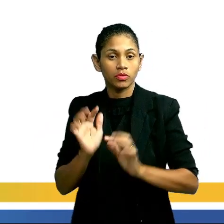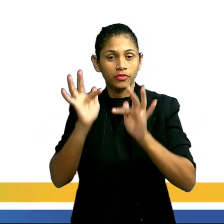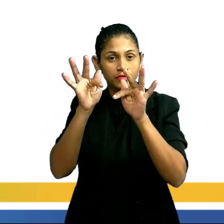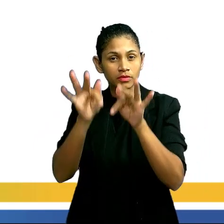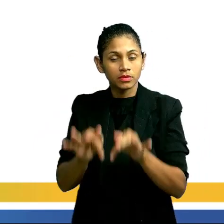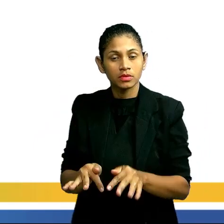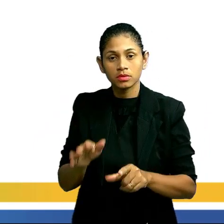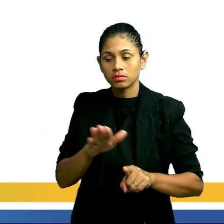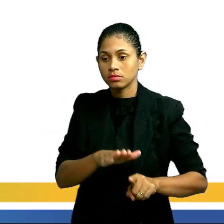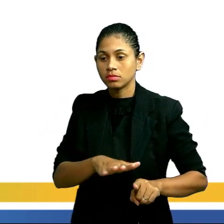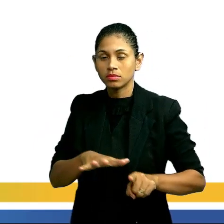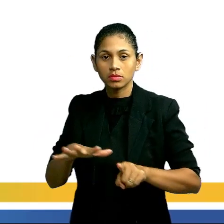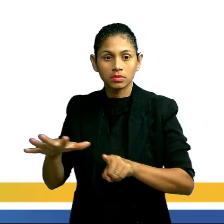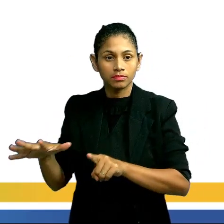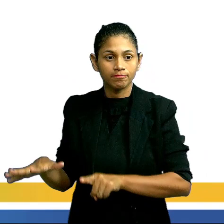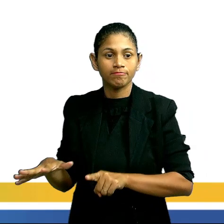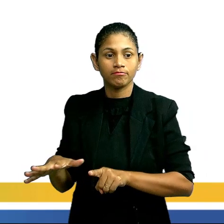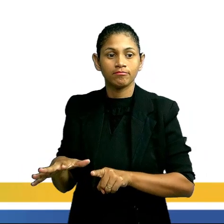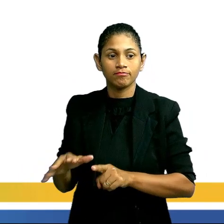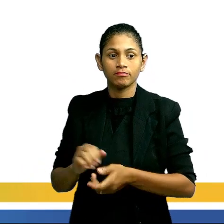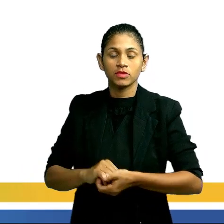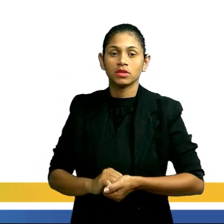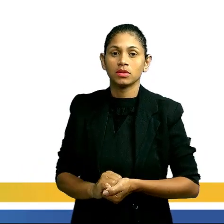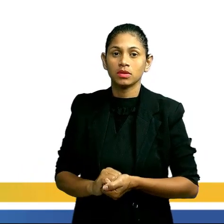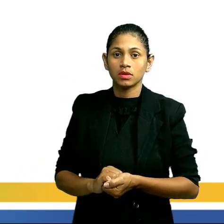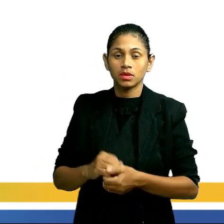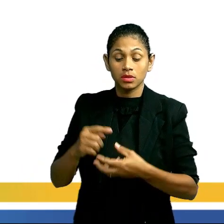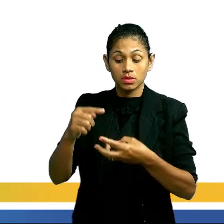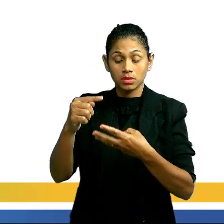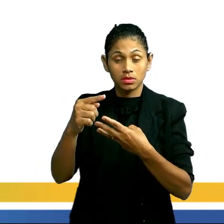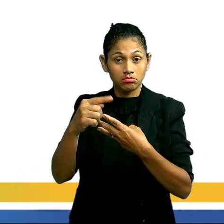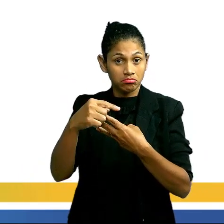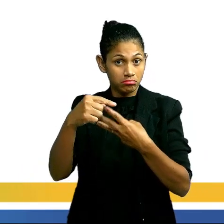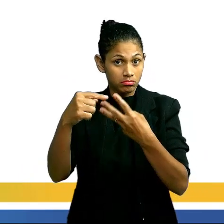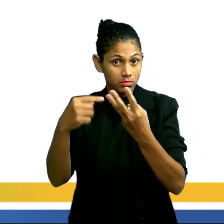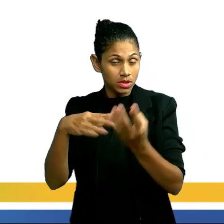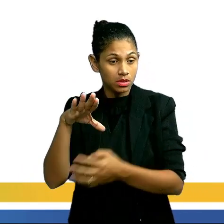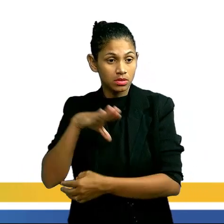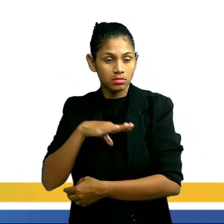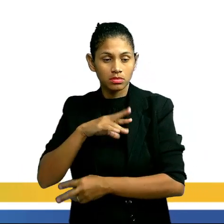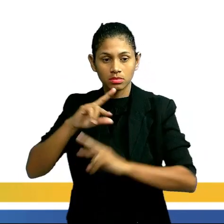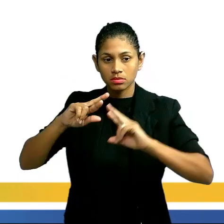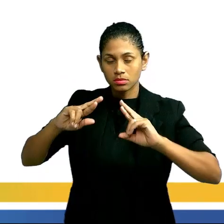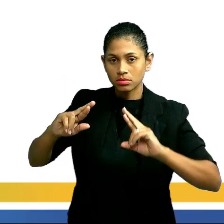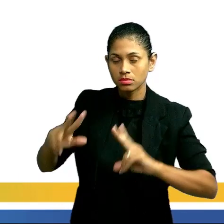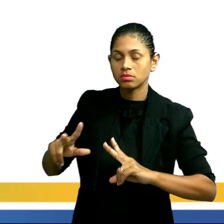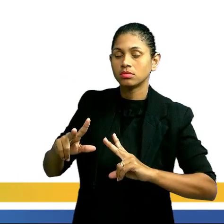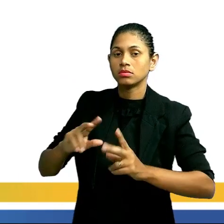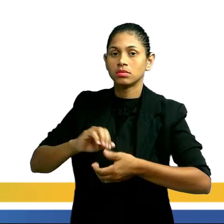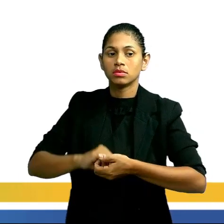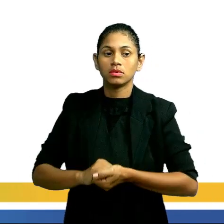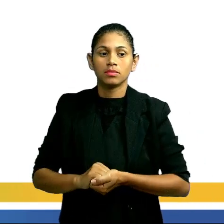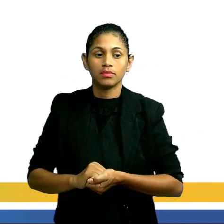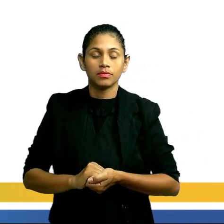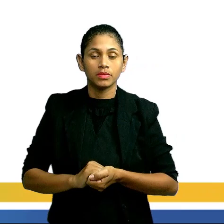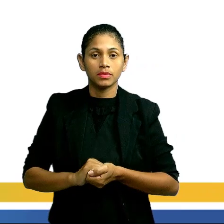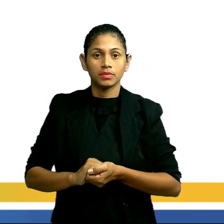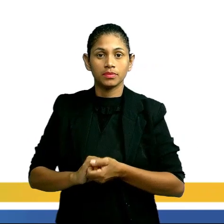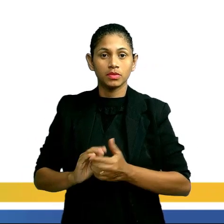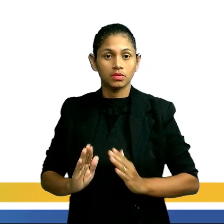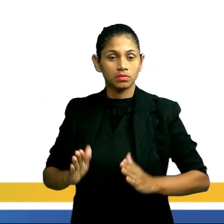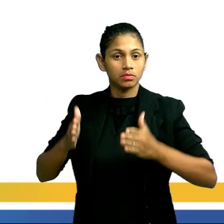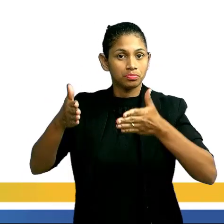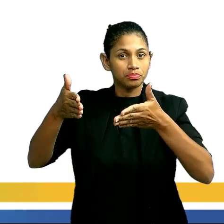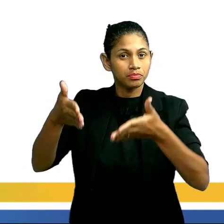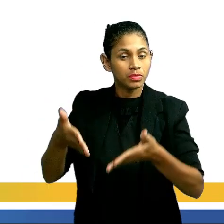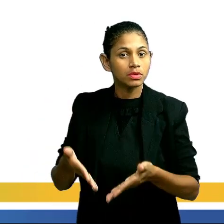Alunos matriculados nesse curso são moradores de cidades diferentes. Eles se deslocam para uma das 3 cidades, onde o